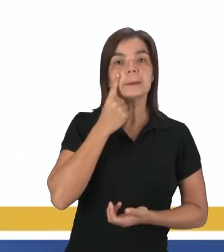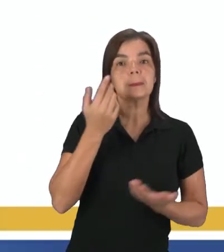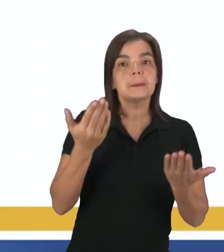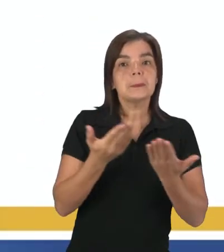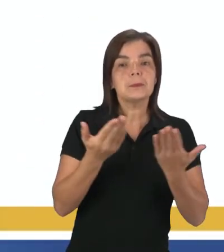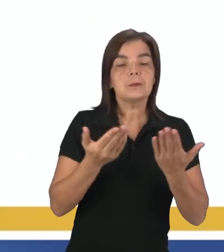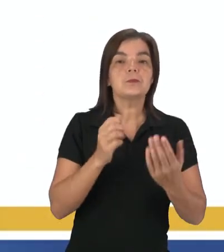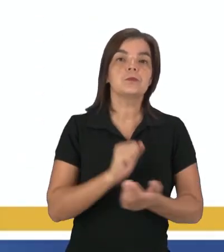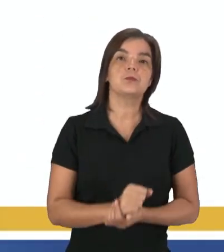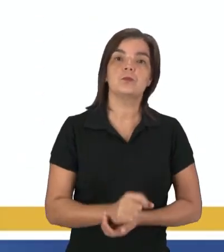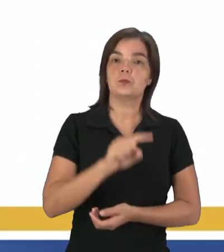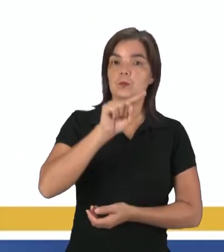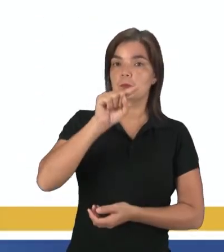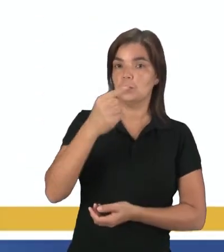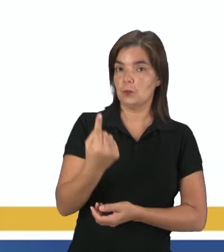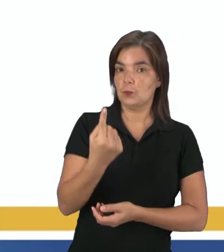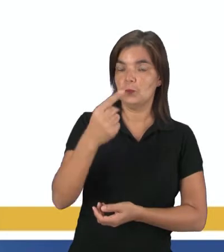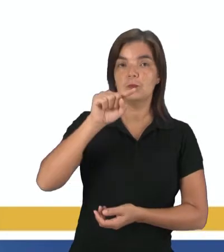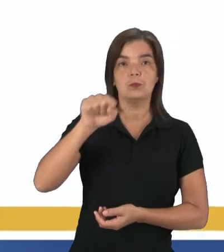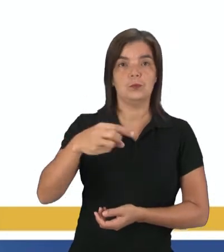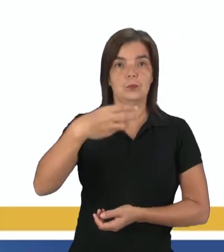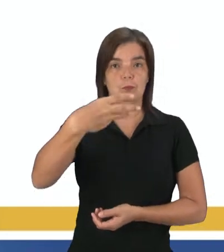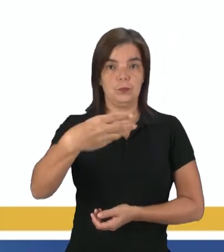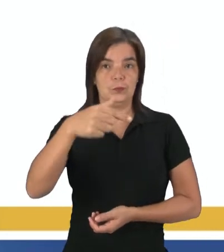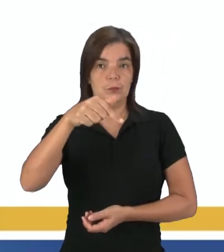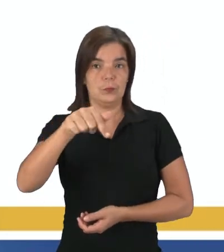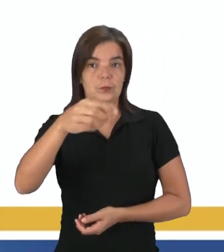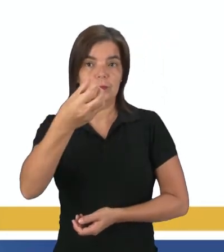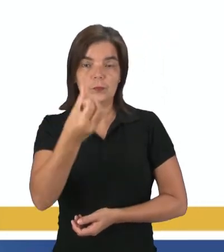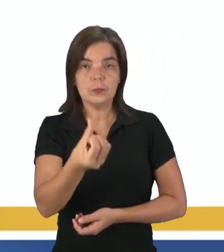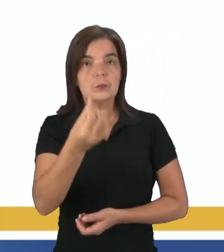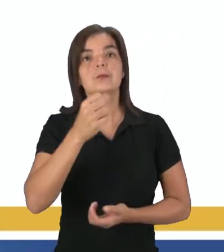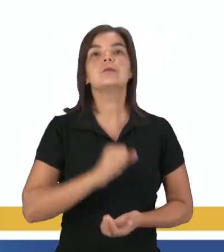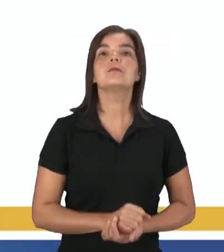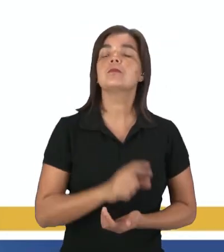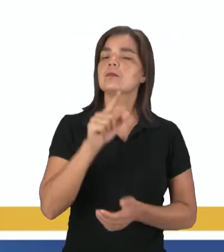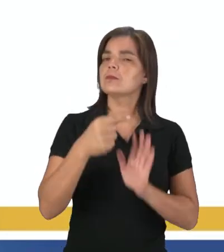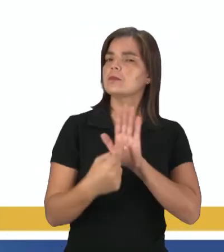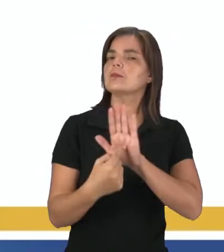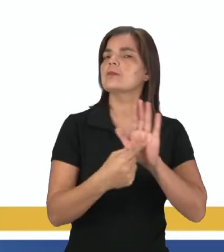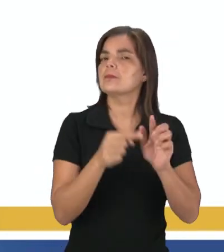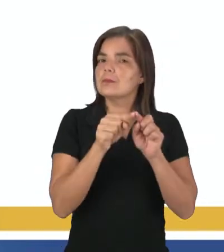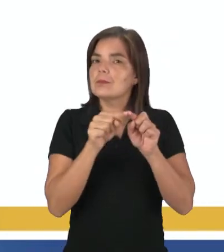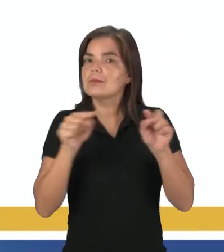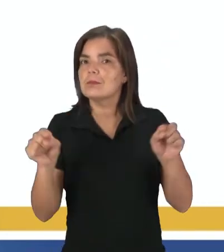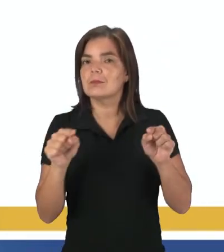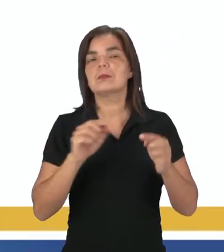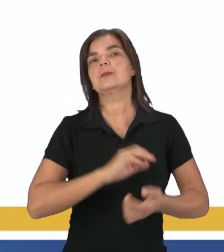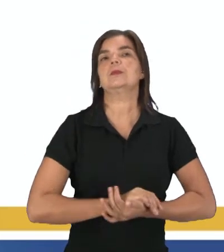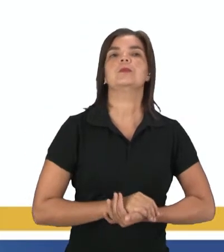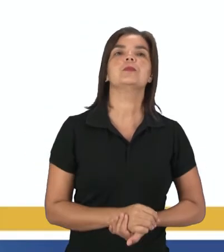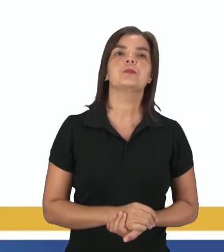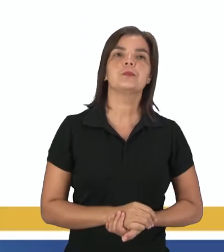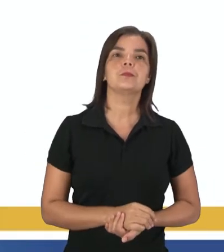Observe agora como o número 1 inteiro e 376 milésimos é representado na reta numérica.